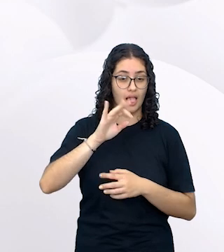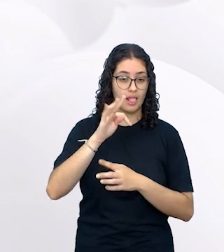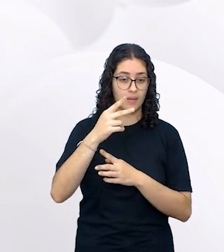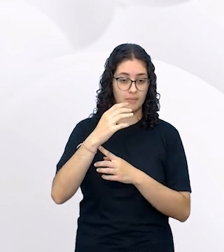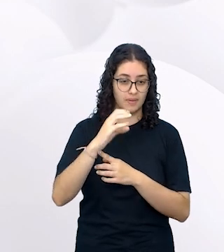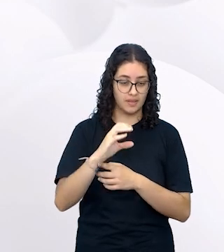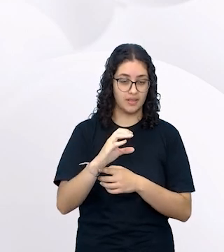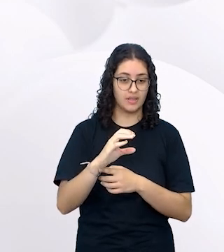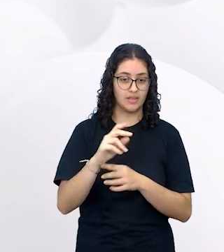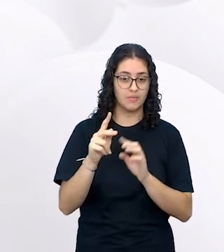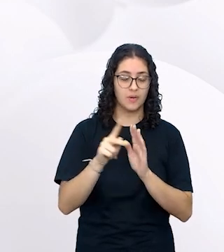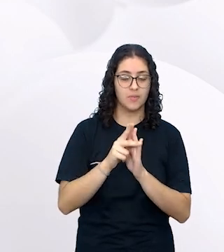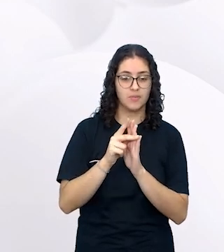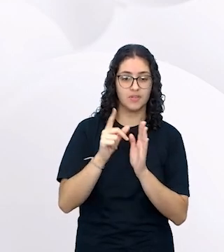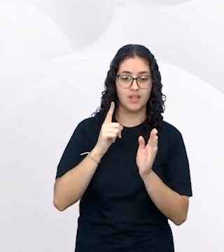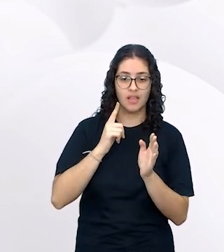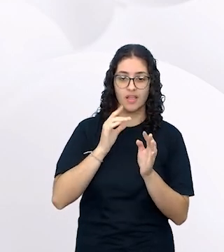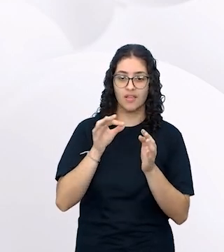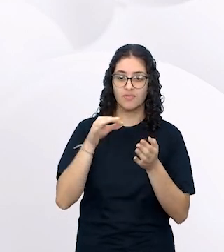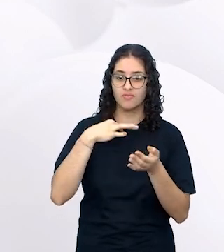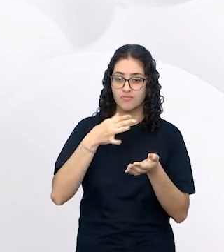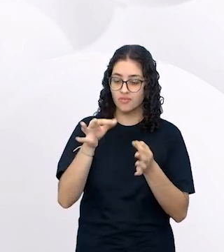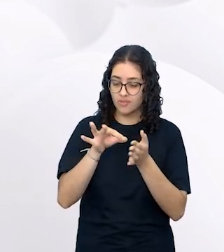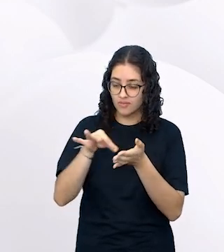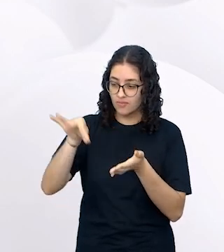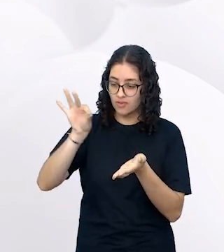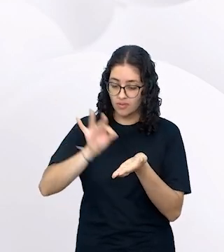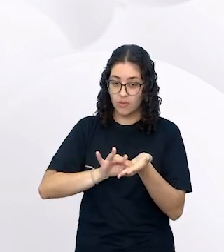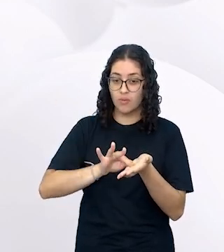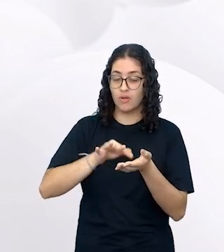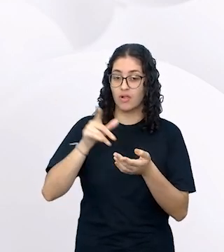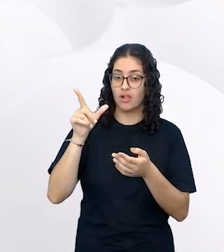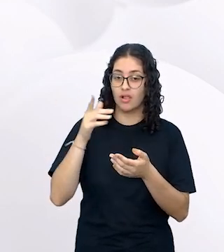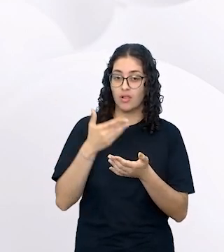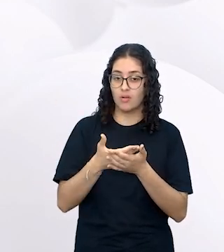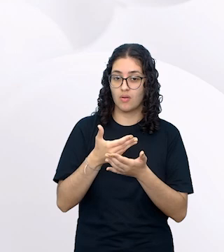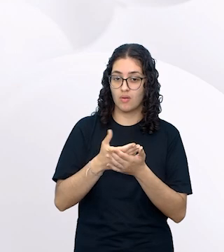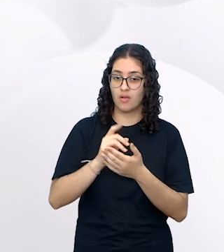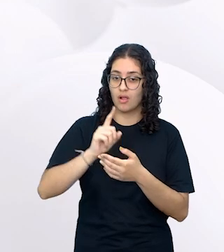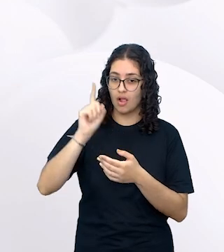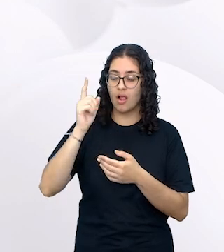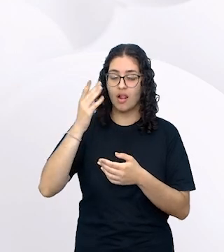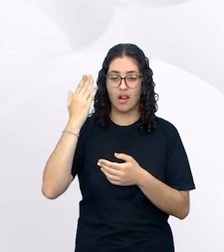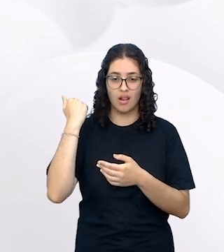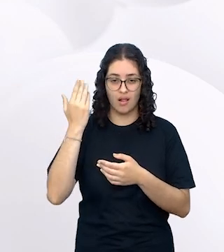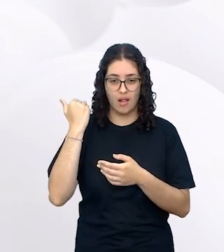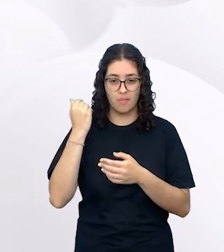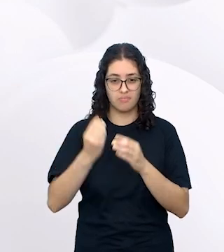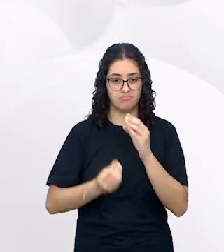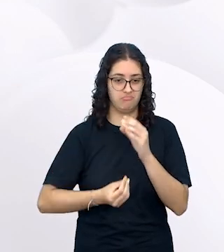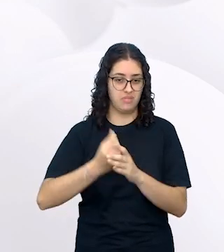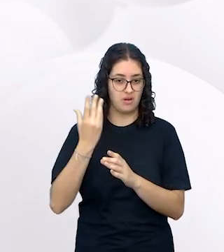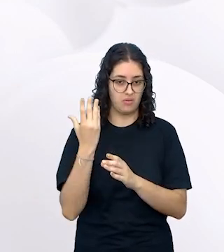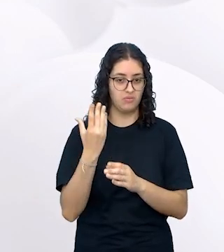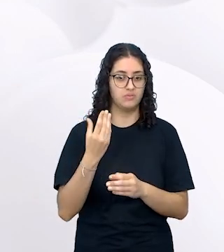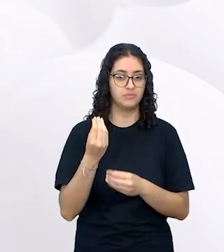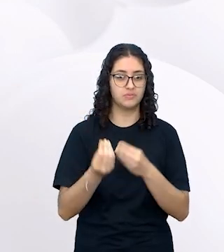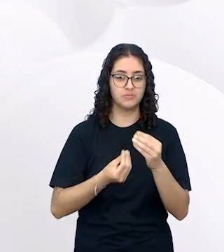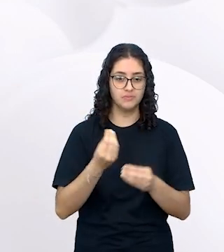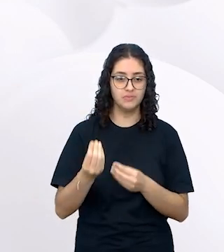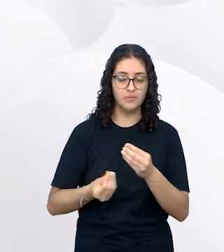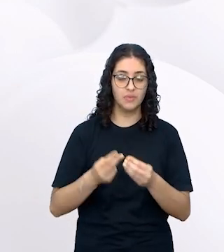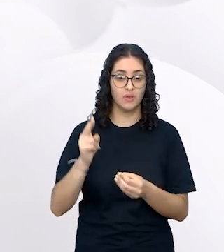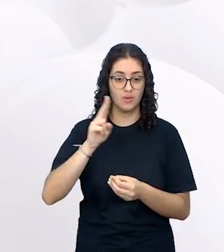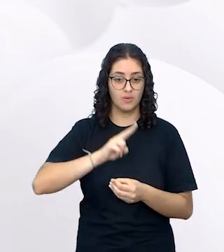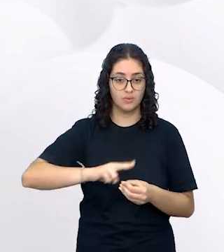do álbum de figurinhas, né? Da professora lá da Escola Barão Homem de Melo, né? Como usar